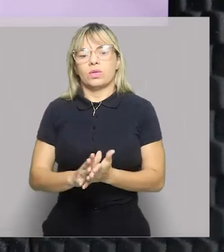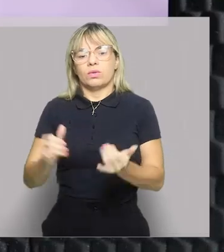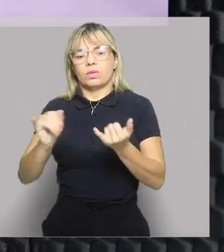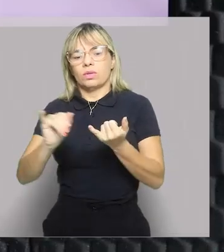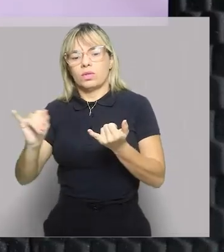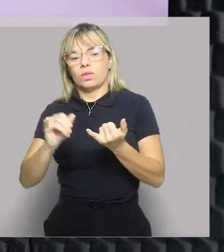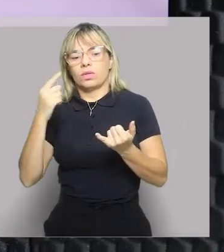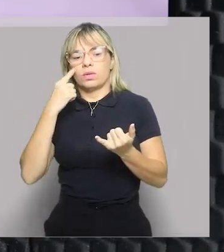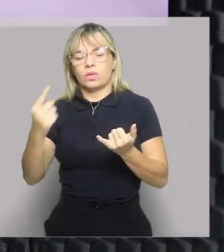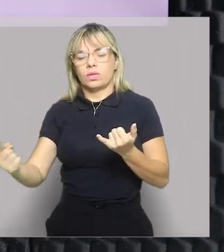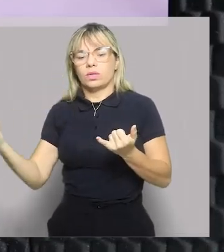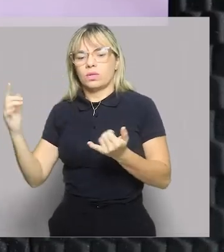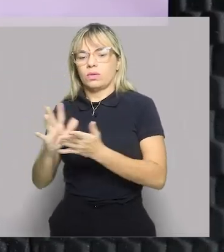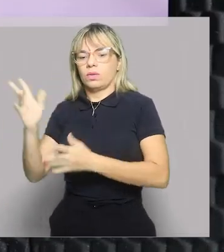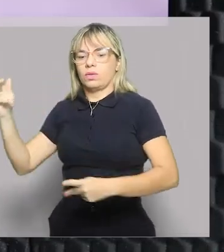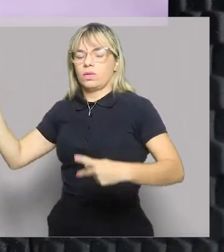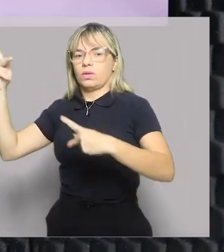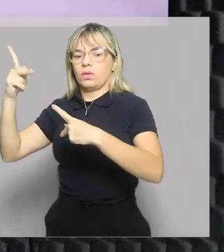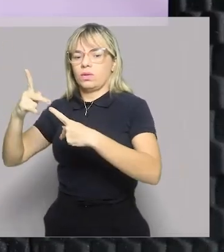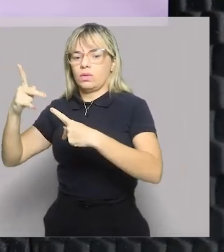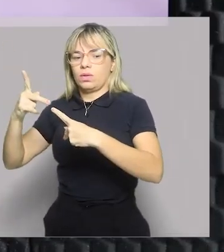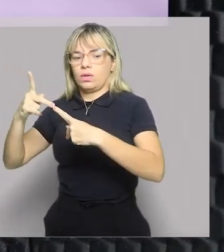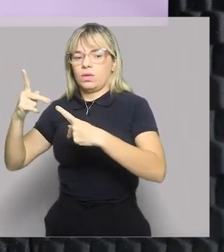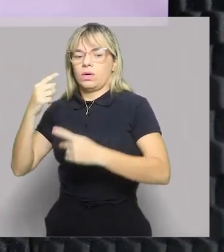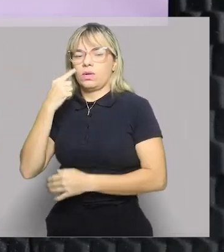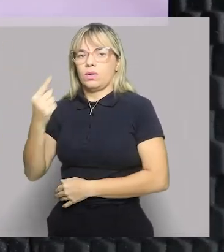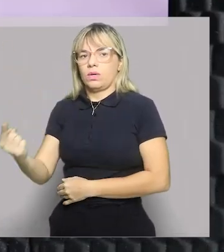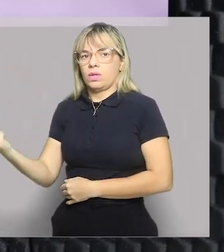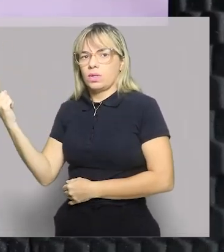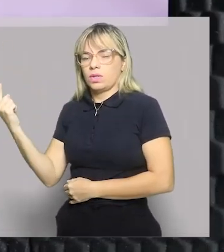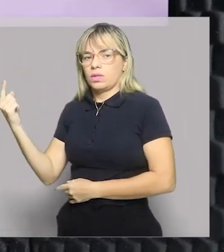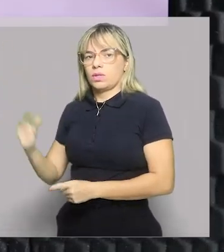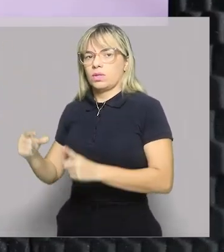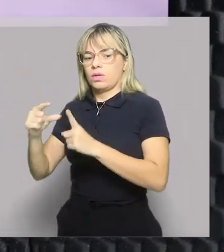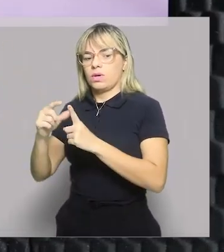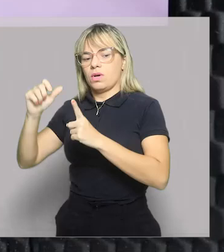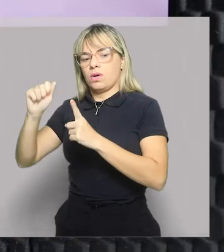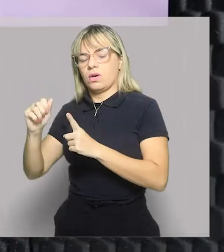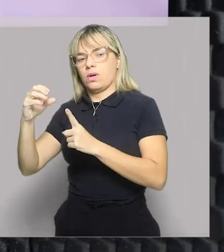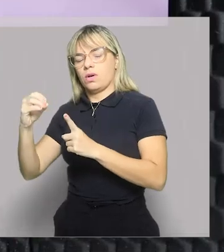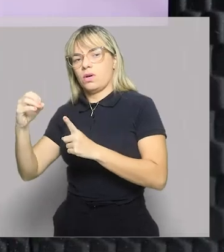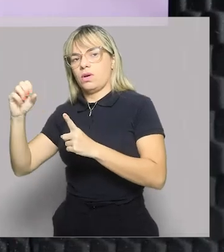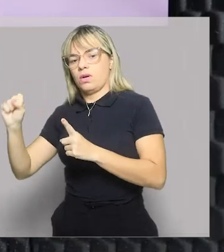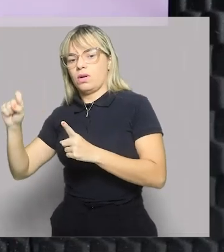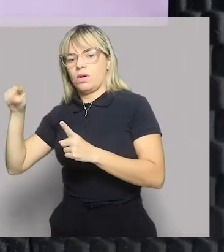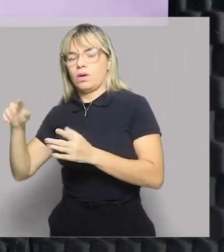marcado aqui pela preposição aos. Tá bom? Então, estamos diante de um verbo